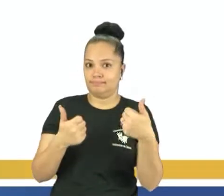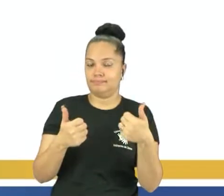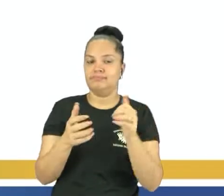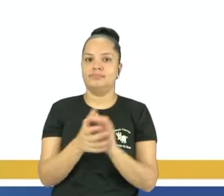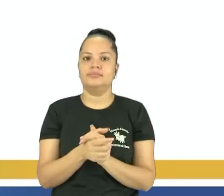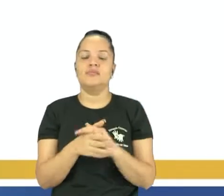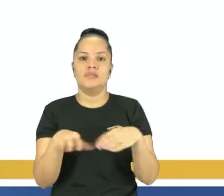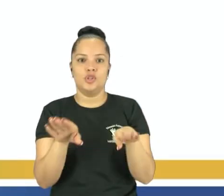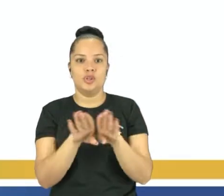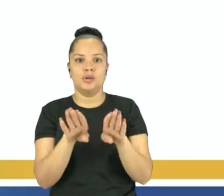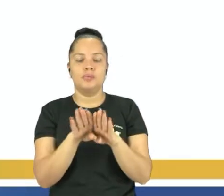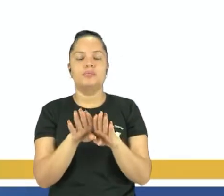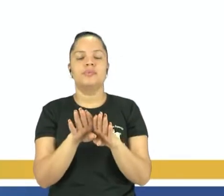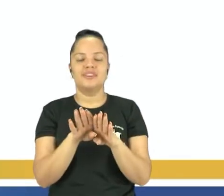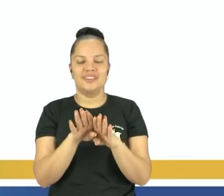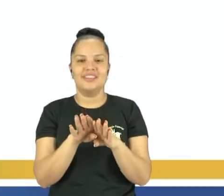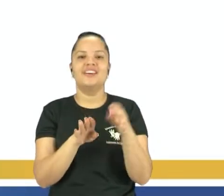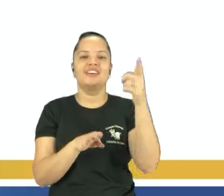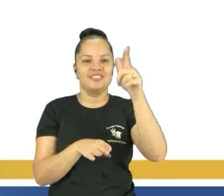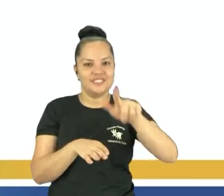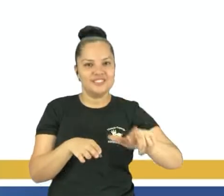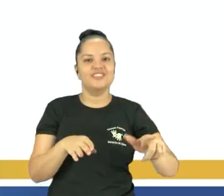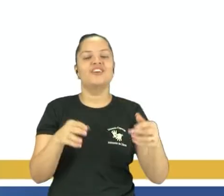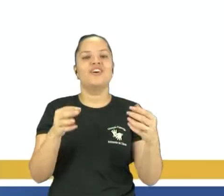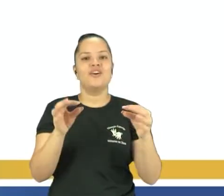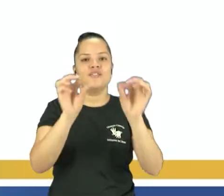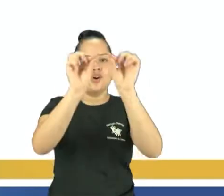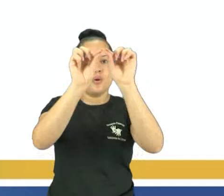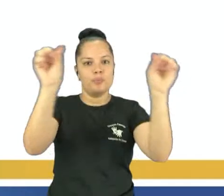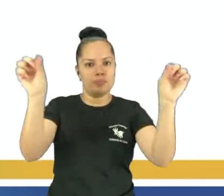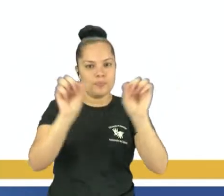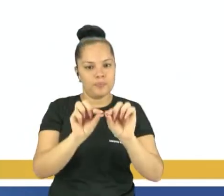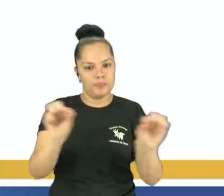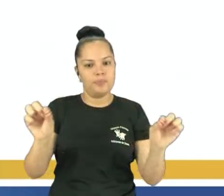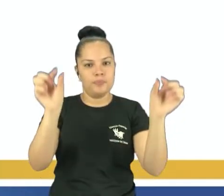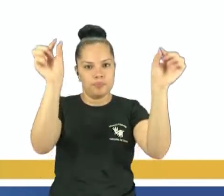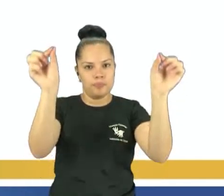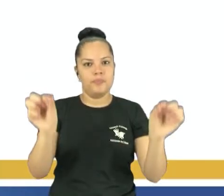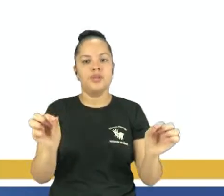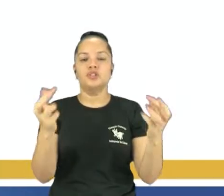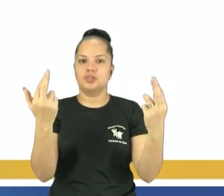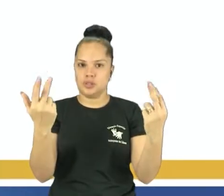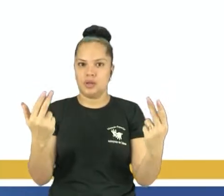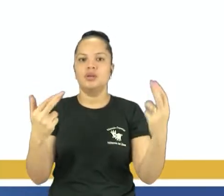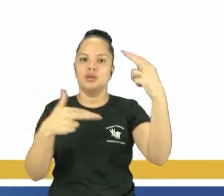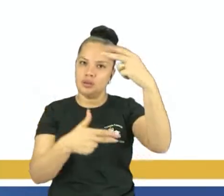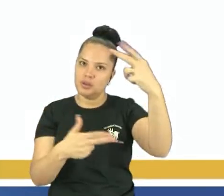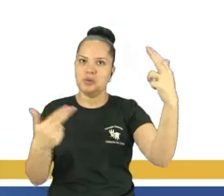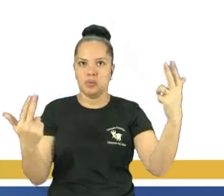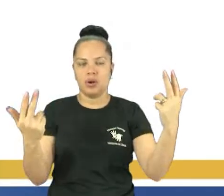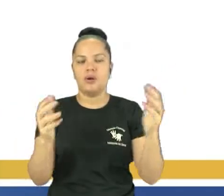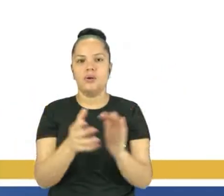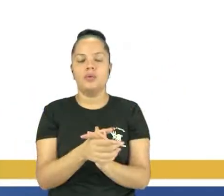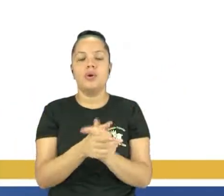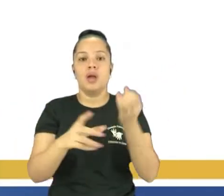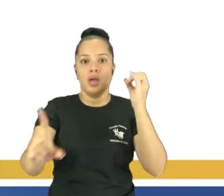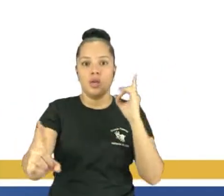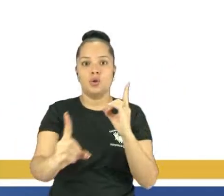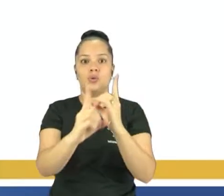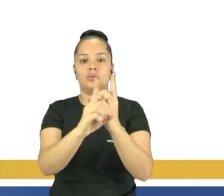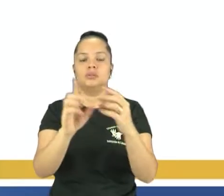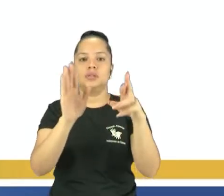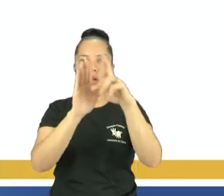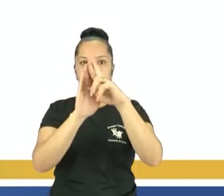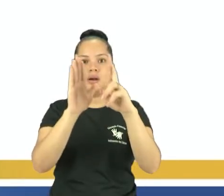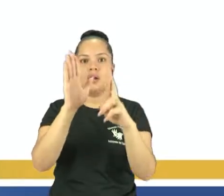E também todos os lados aí, né, com a mesma medida. Então, quando eu quiser encontrar o valor de um ângulo interno